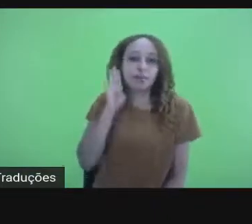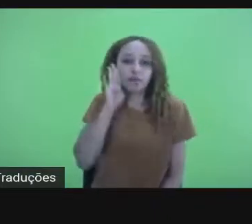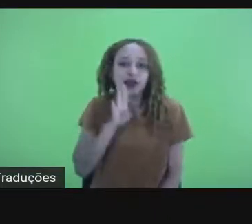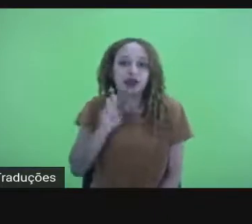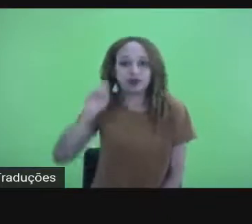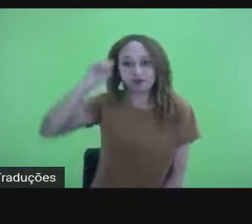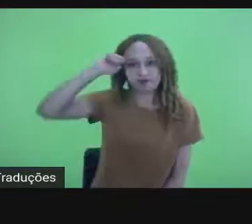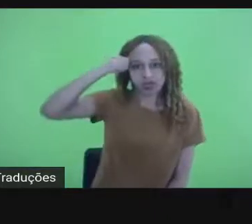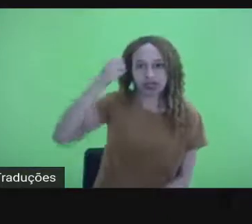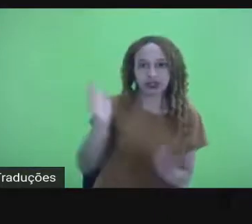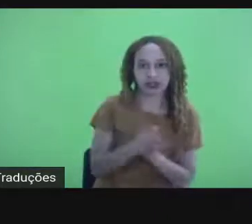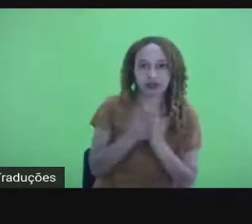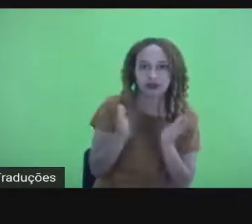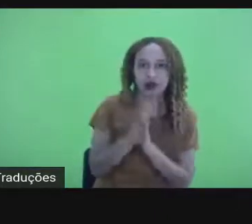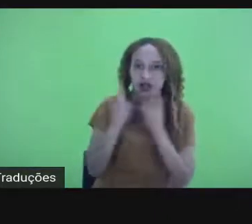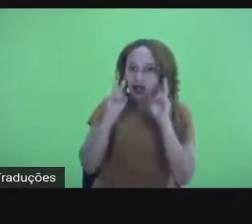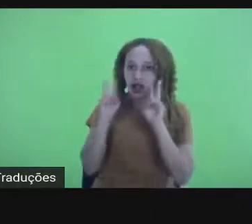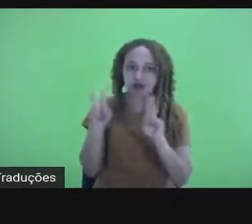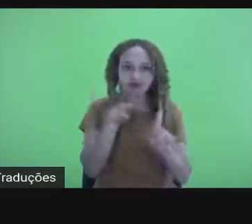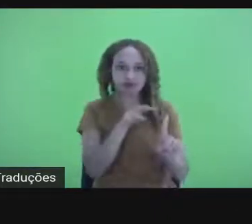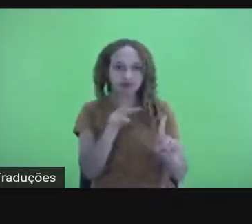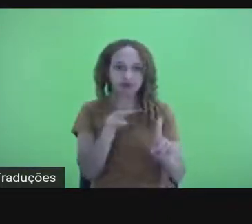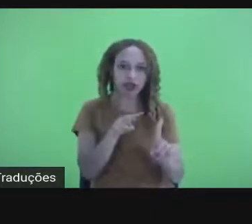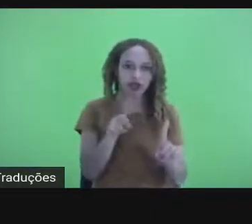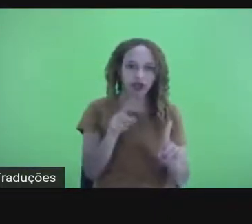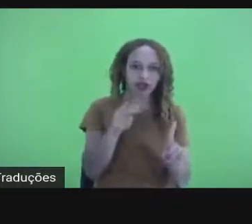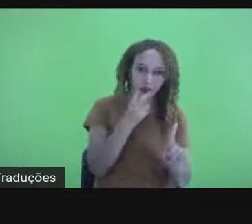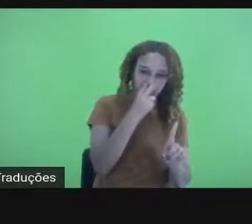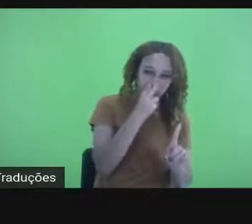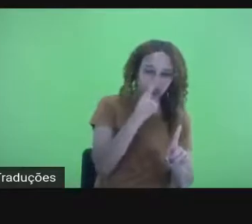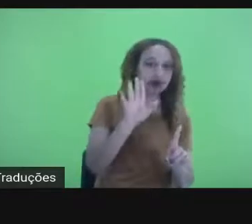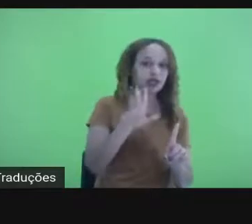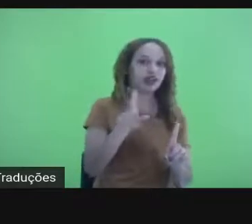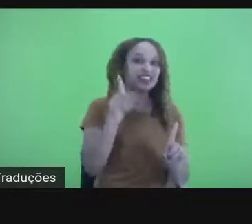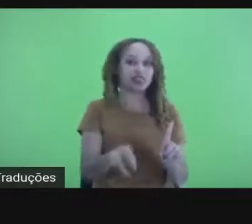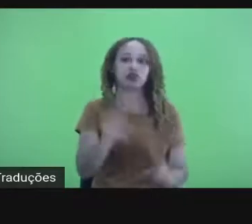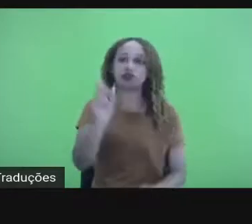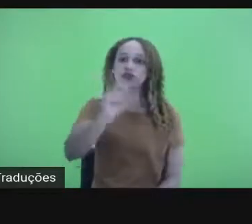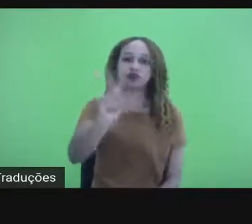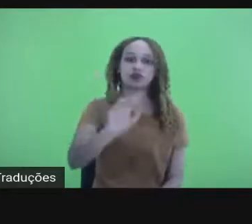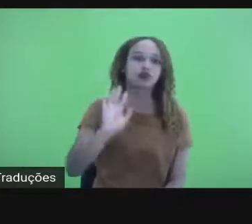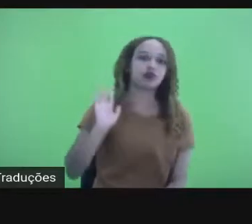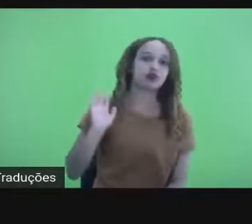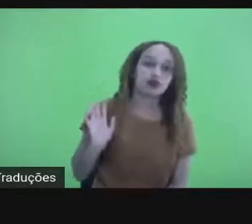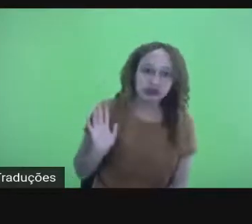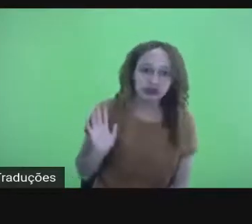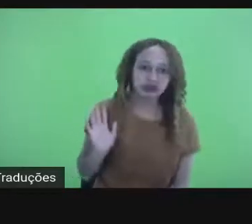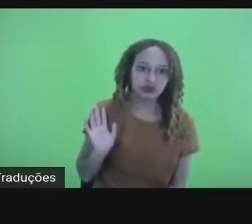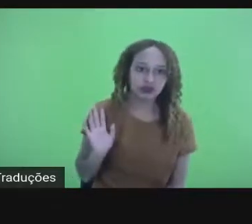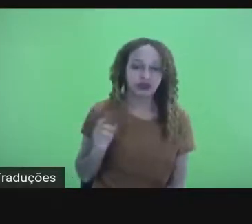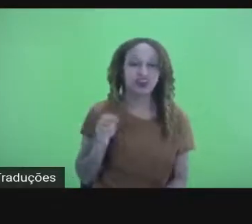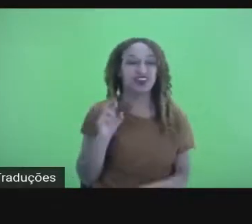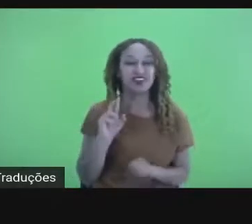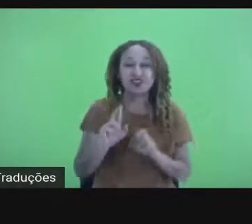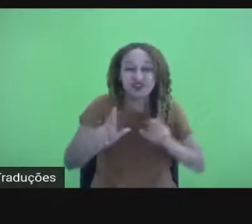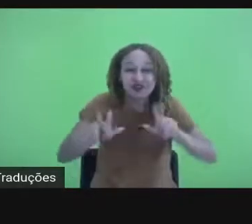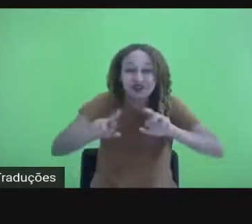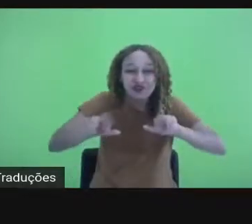iguais. Então, um branco na periferia é uma condição de precariedade? É, mas é uma condição de precariedade muito